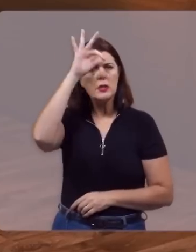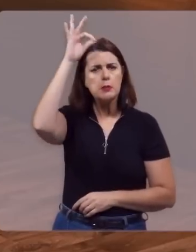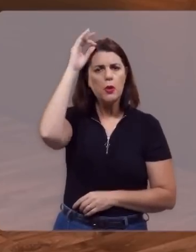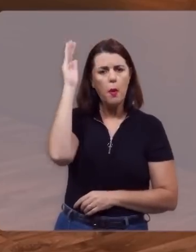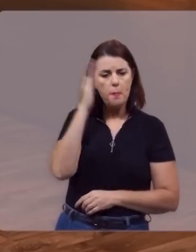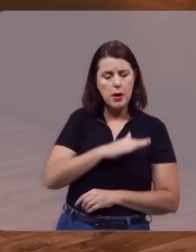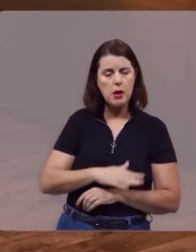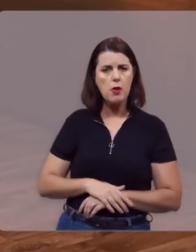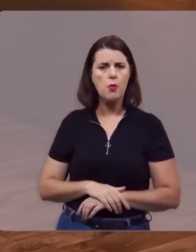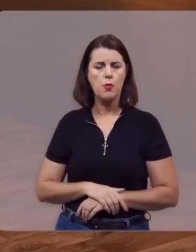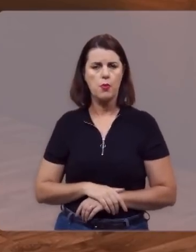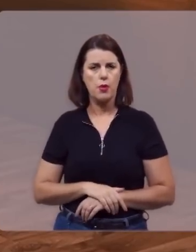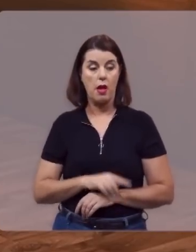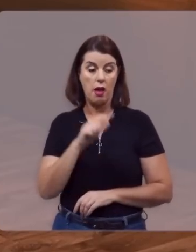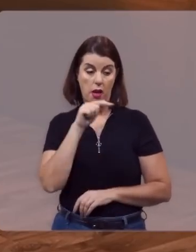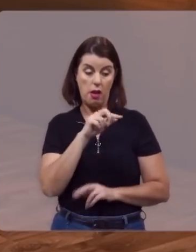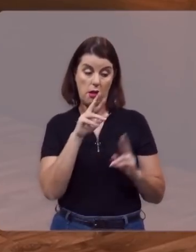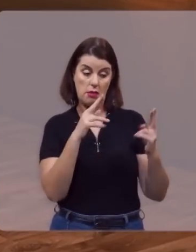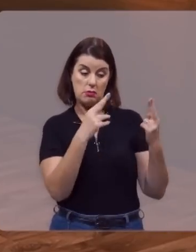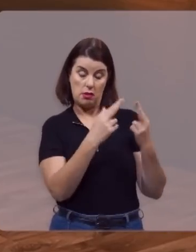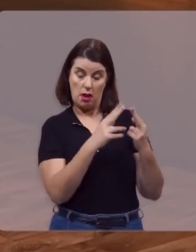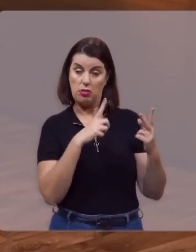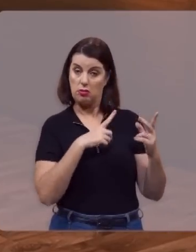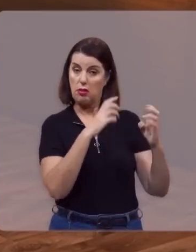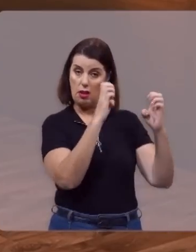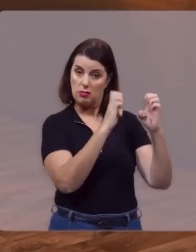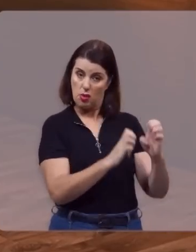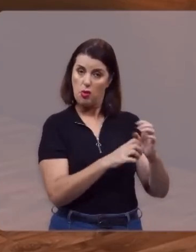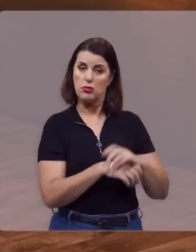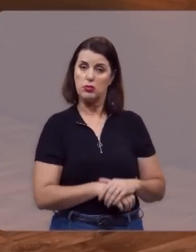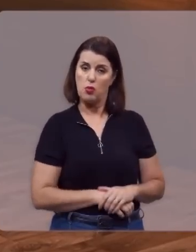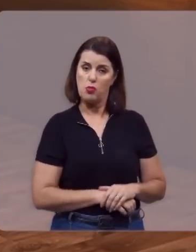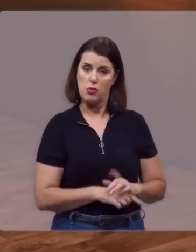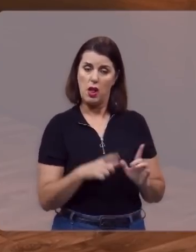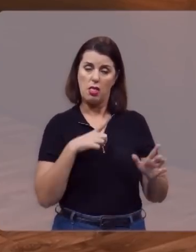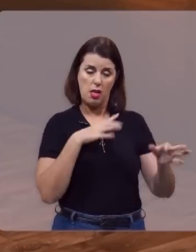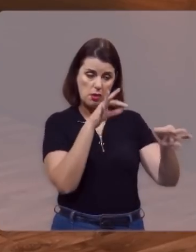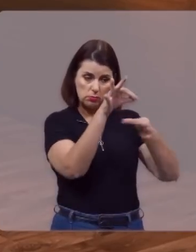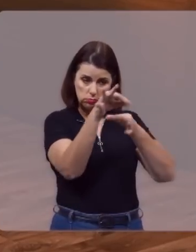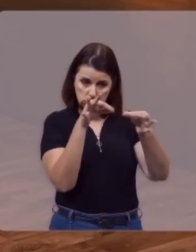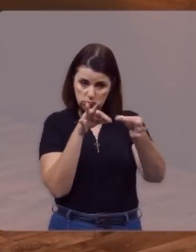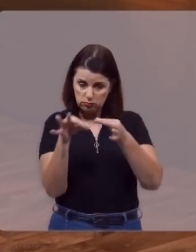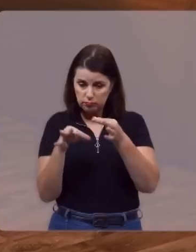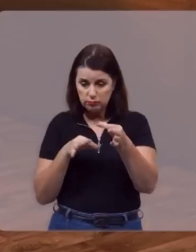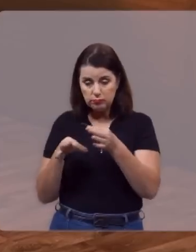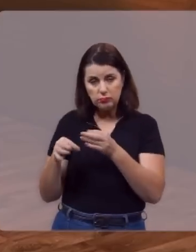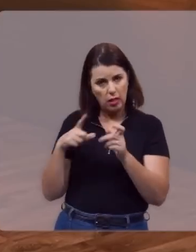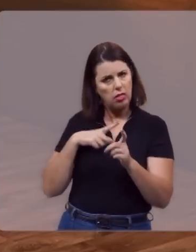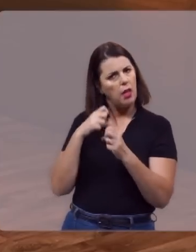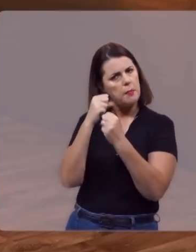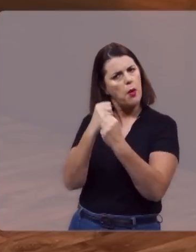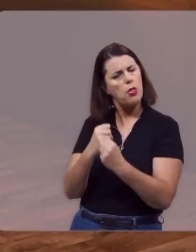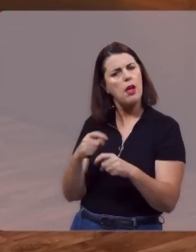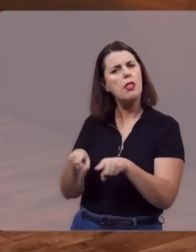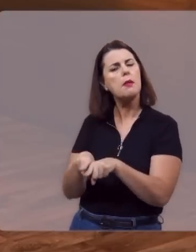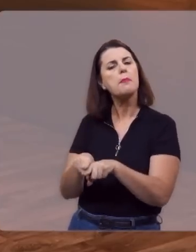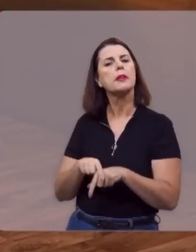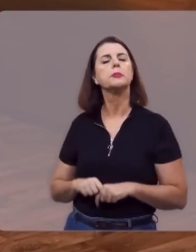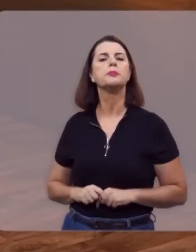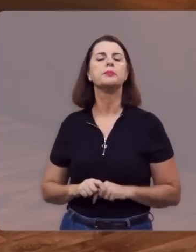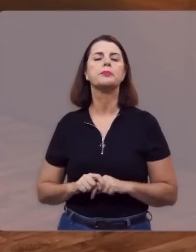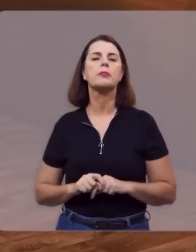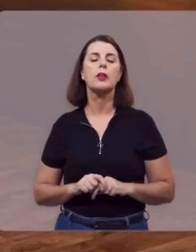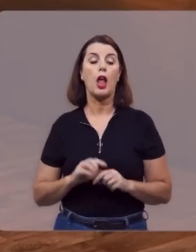reino das trevas está estruturado numa organização e estratificação de poder.